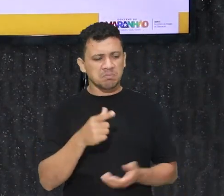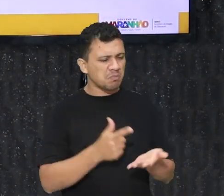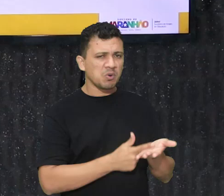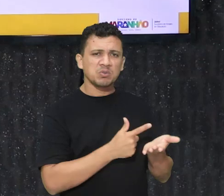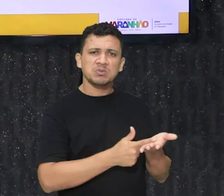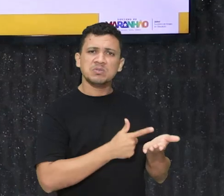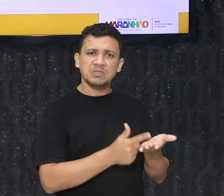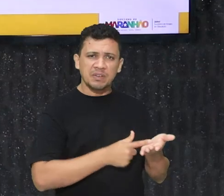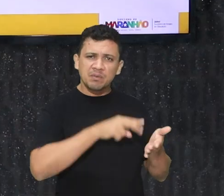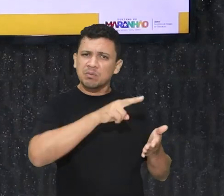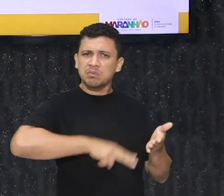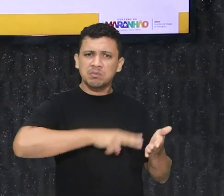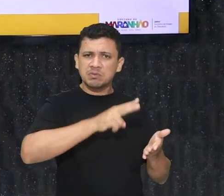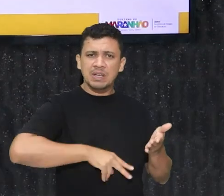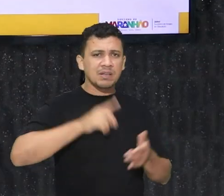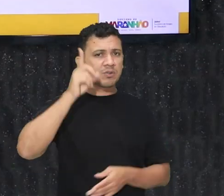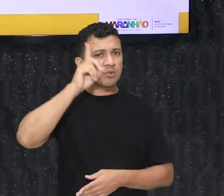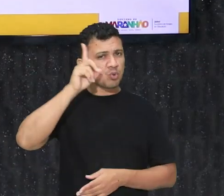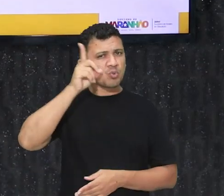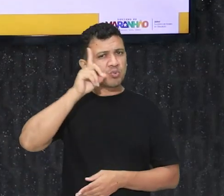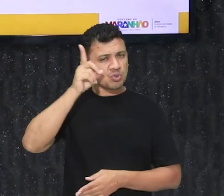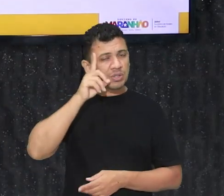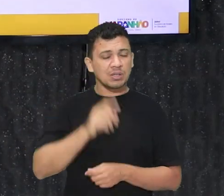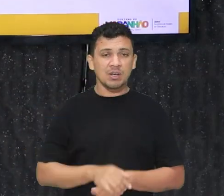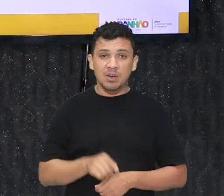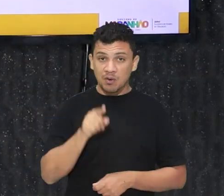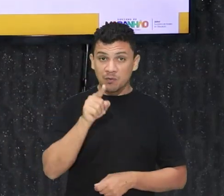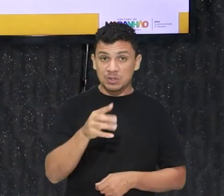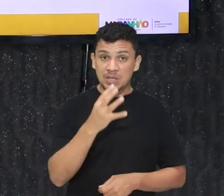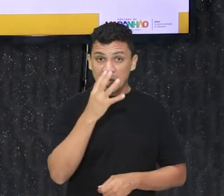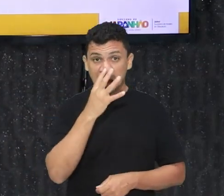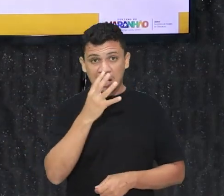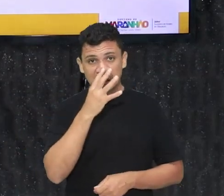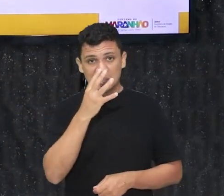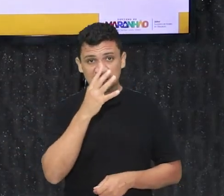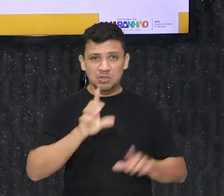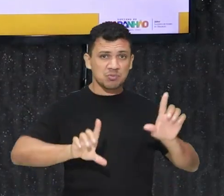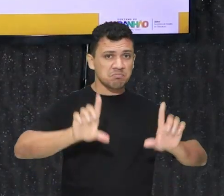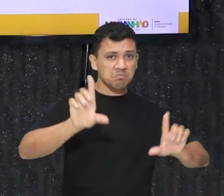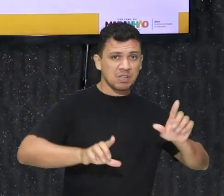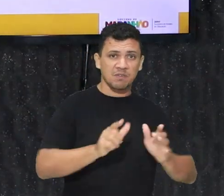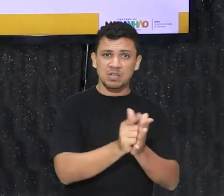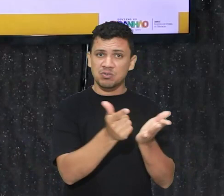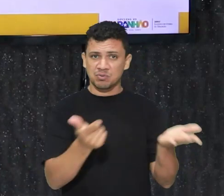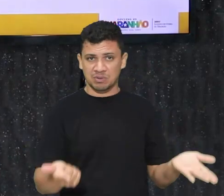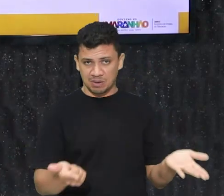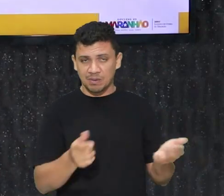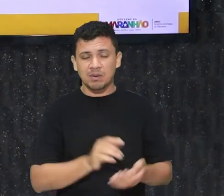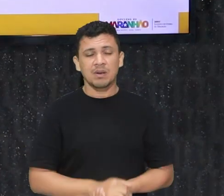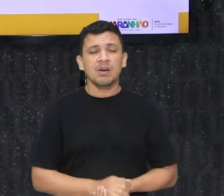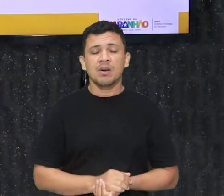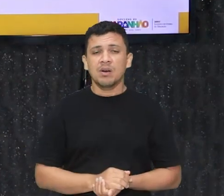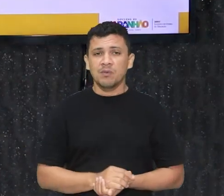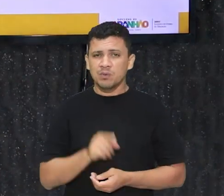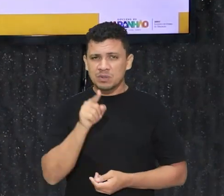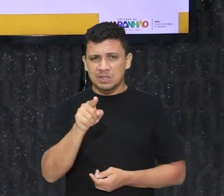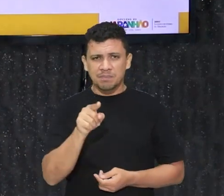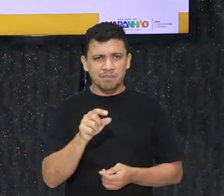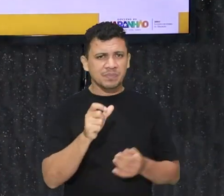livro diariamente? Você assiste a programas jornalísticos? Você compara as notícias que